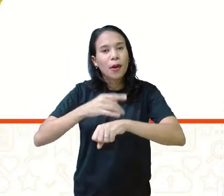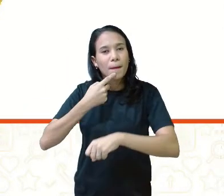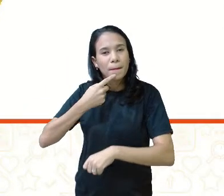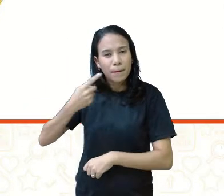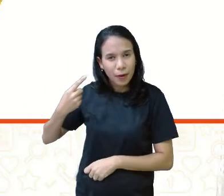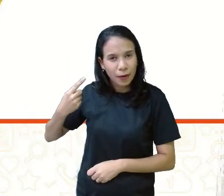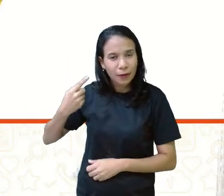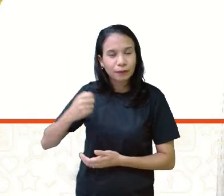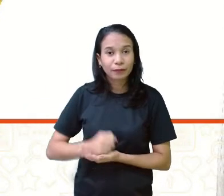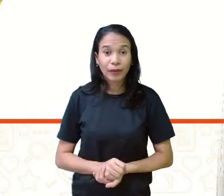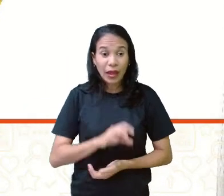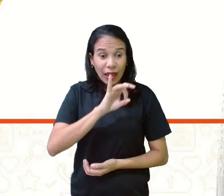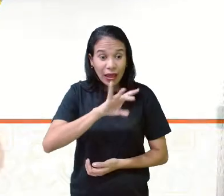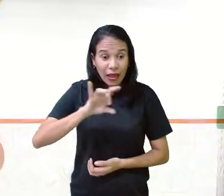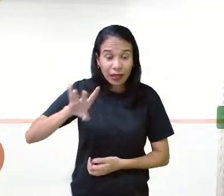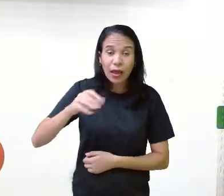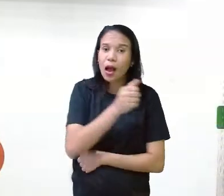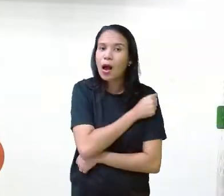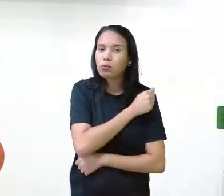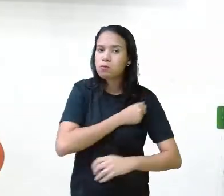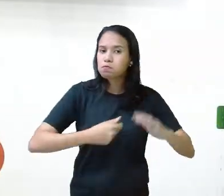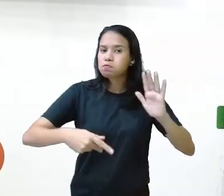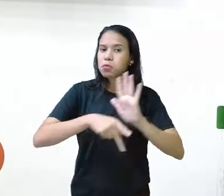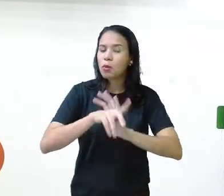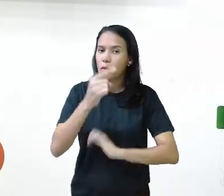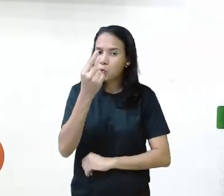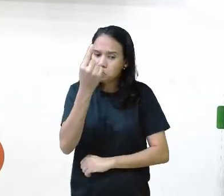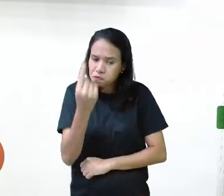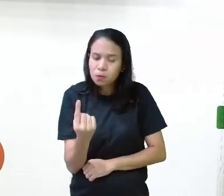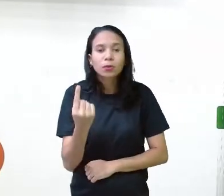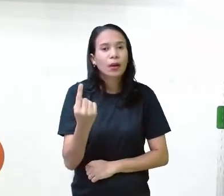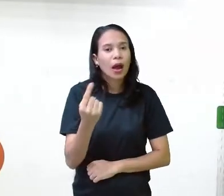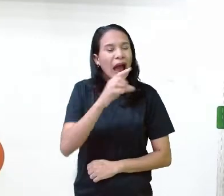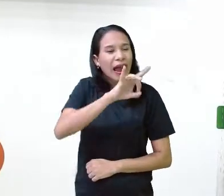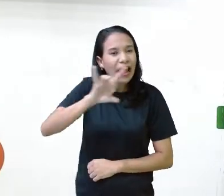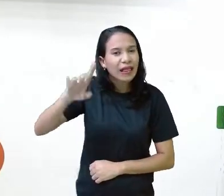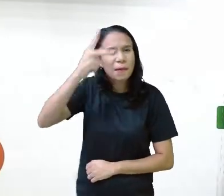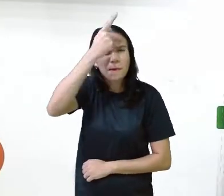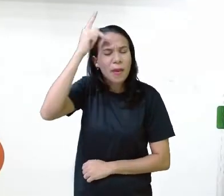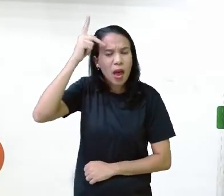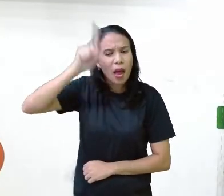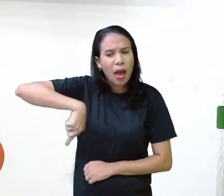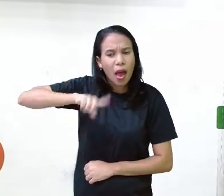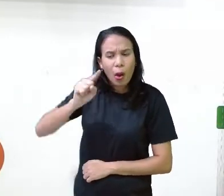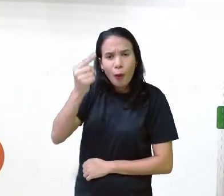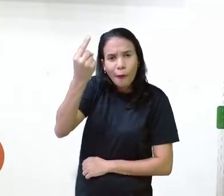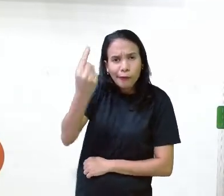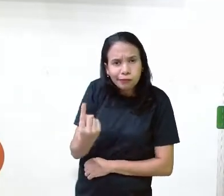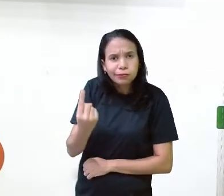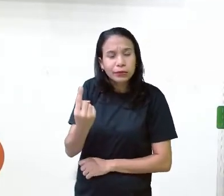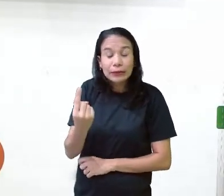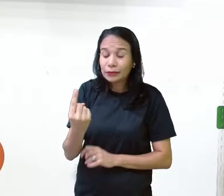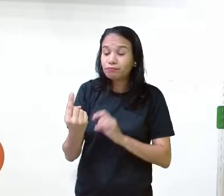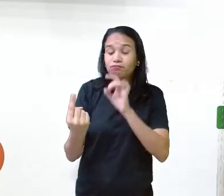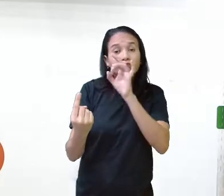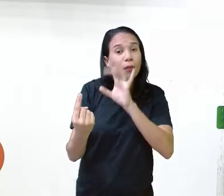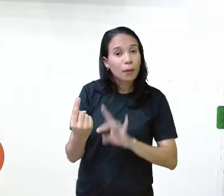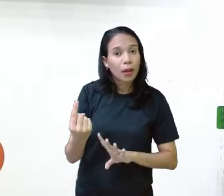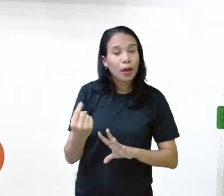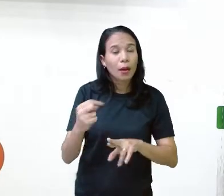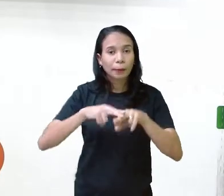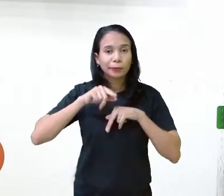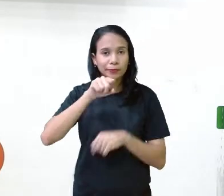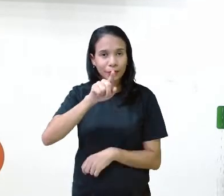anterior, cada estudante ele é único, cada pessoa ela é única, então, mesmo que você tenha a oportunidade